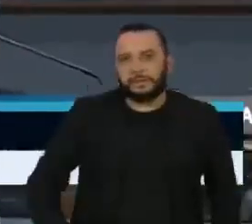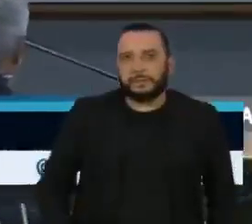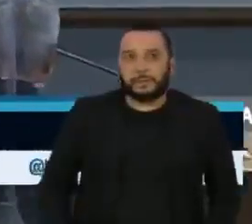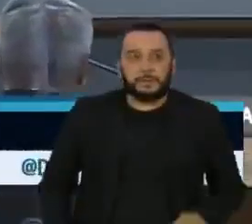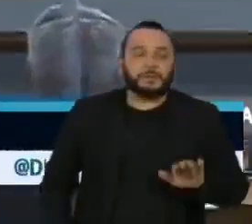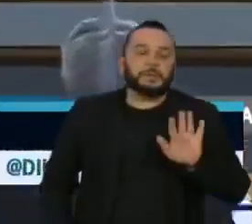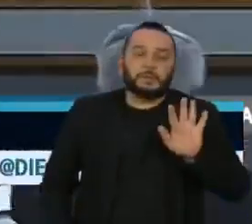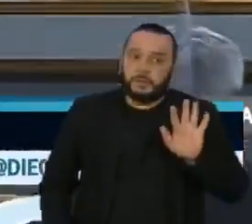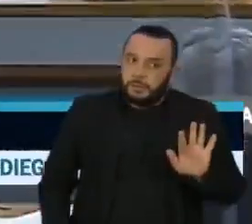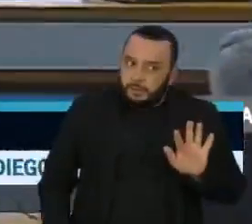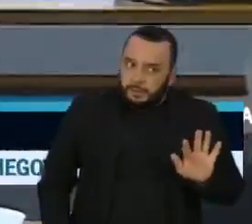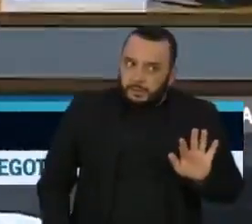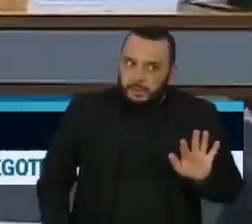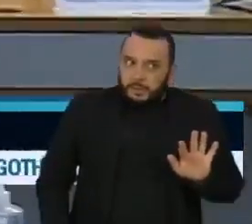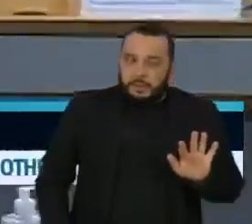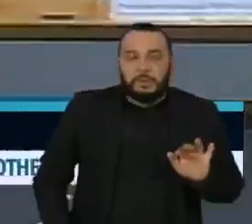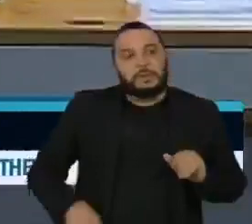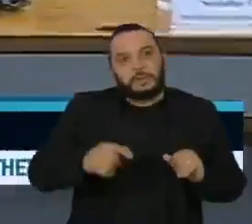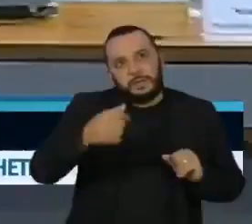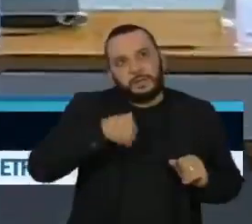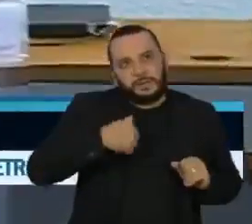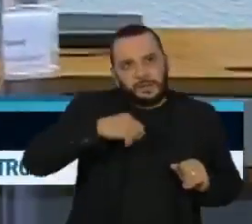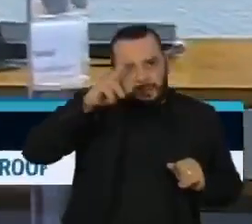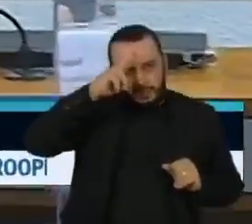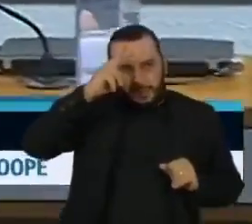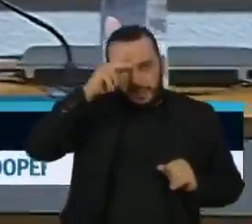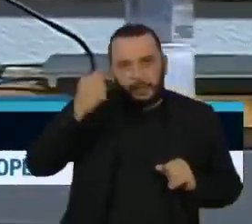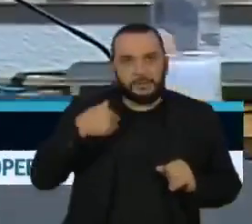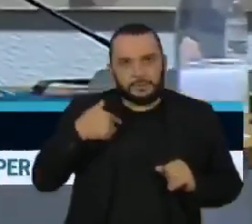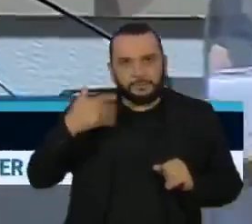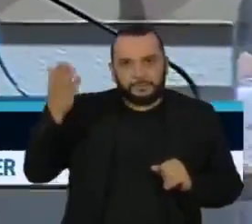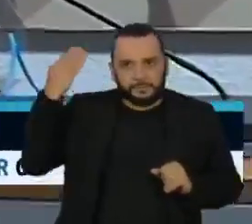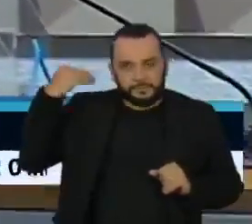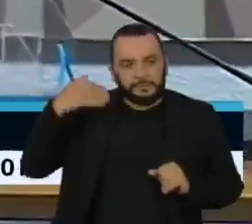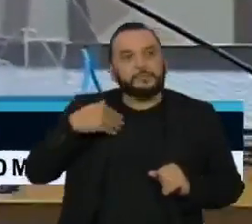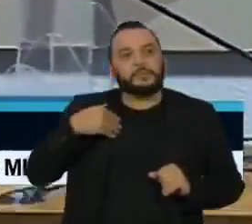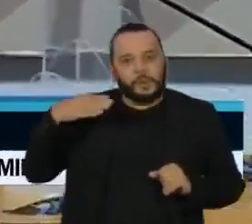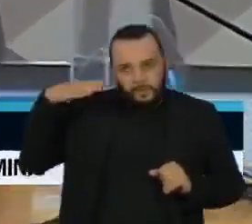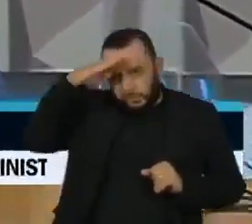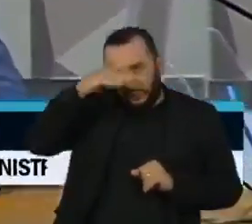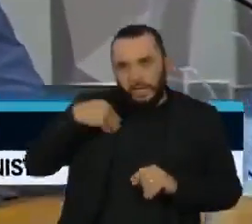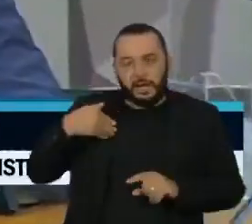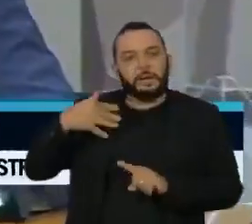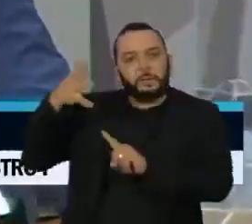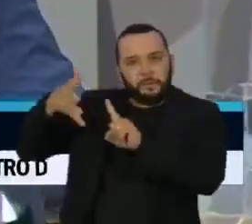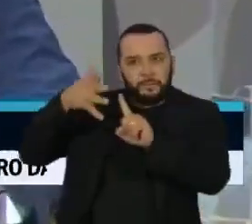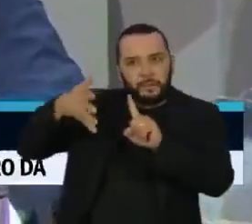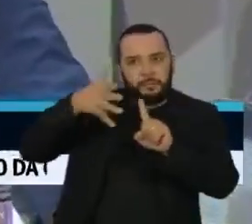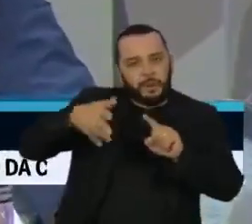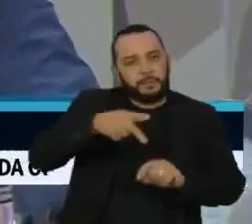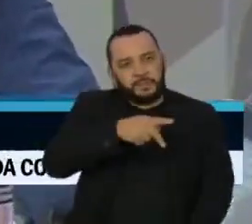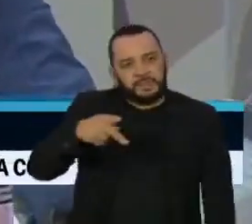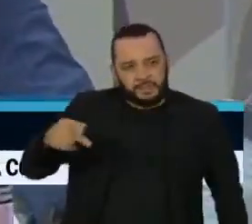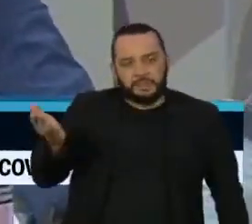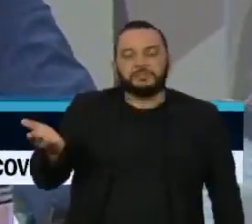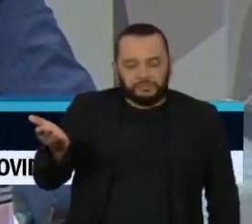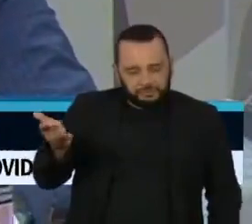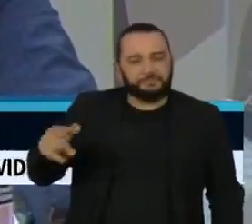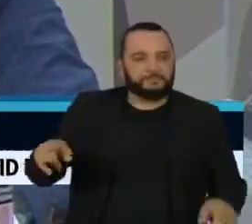todos recordam, houve, até devido a pronunciamentos, não só da presidência pública, mas